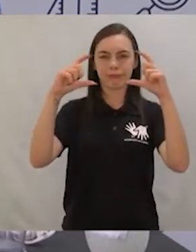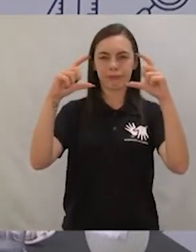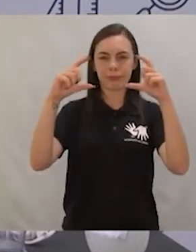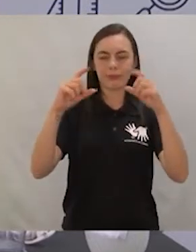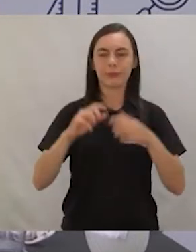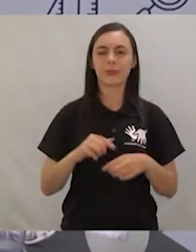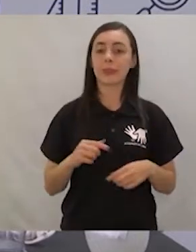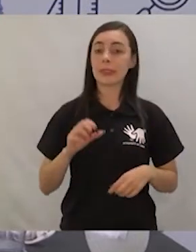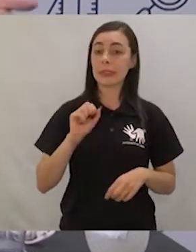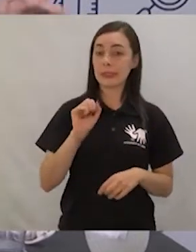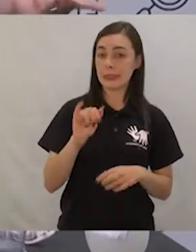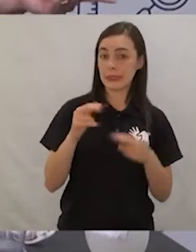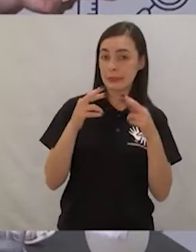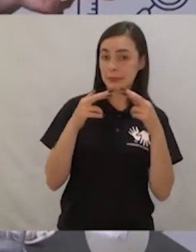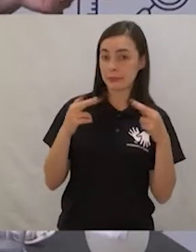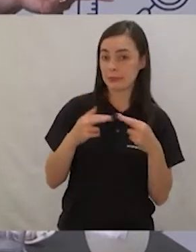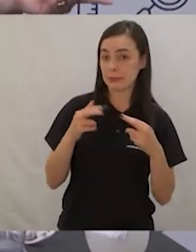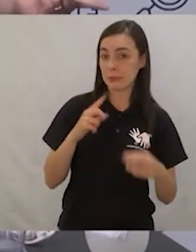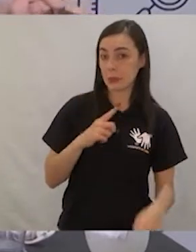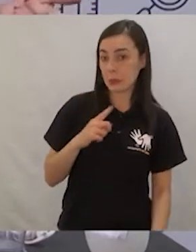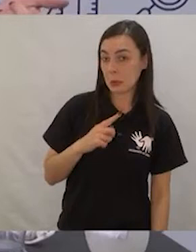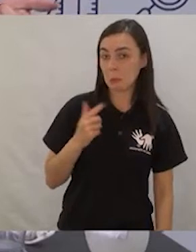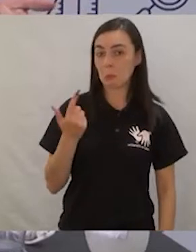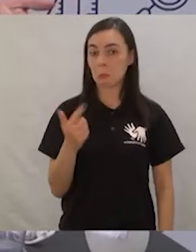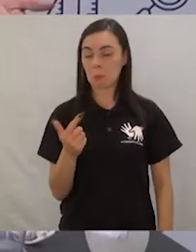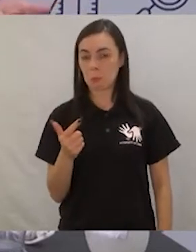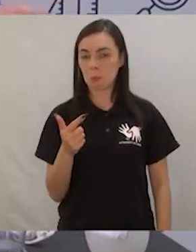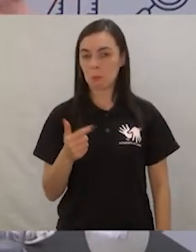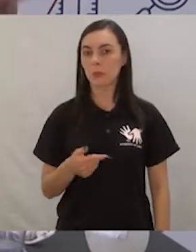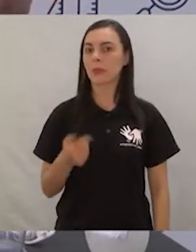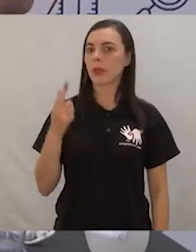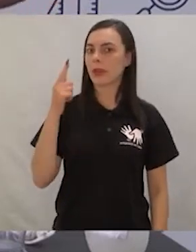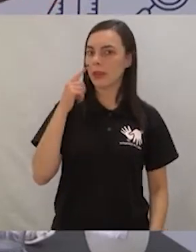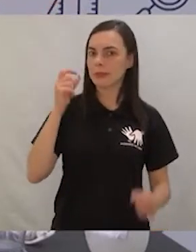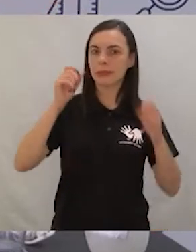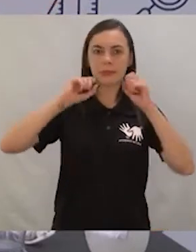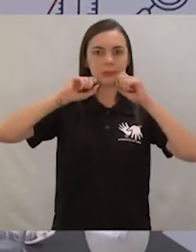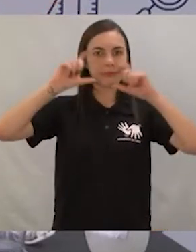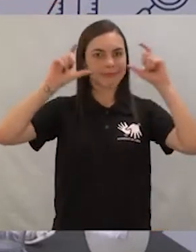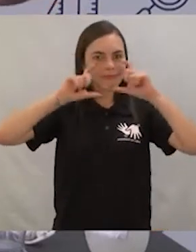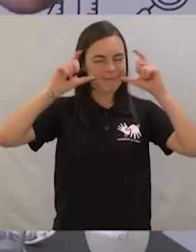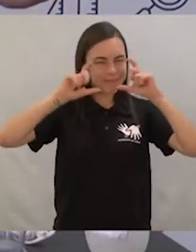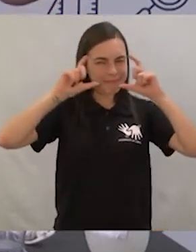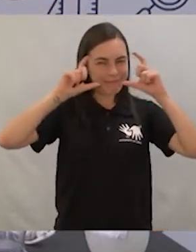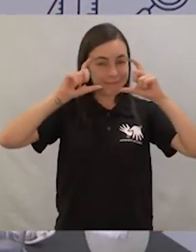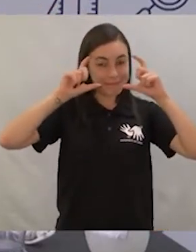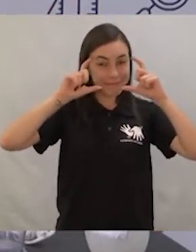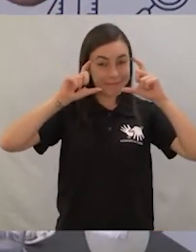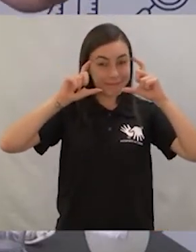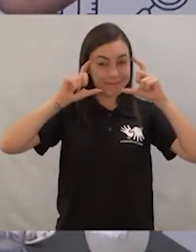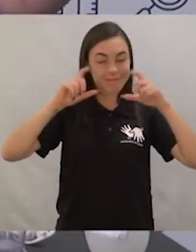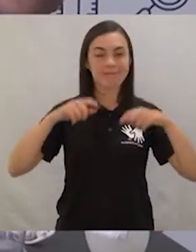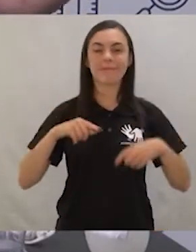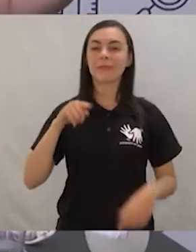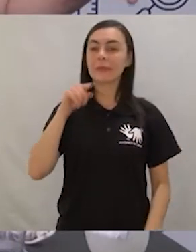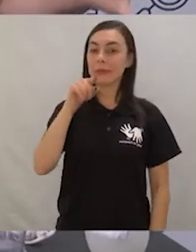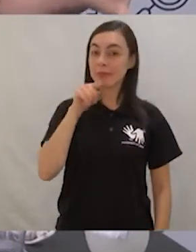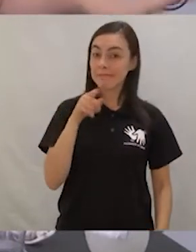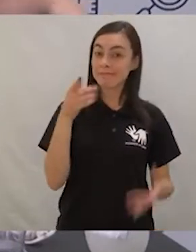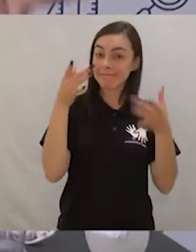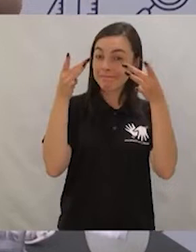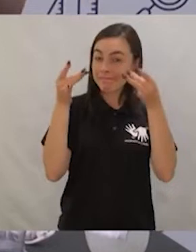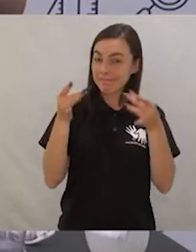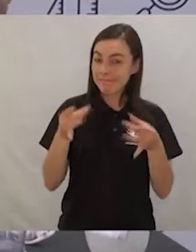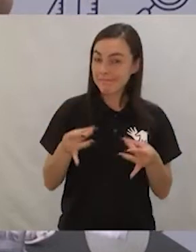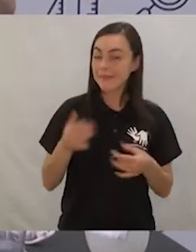a estrofe e se apareceu rima ou não. Tá? Fiquem atentos com os olhos bem